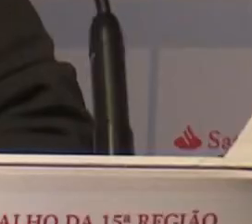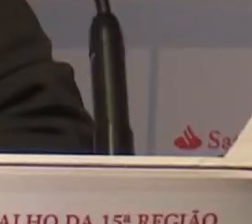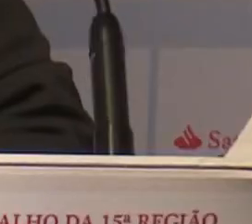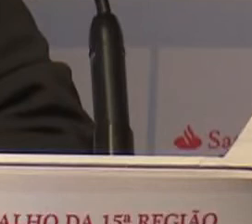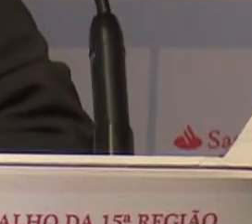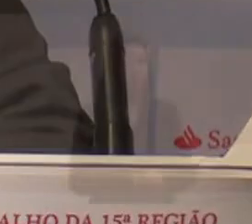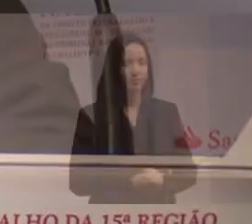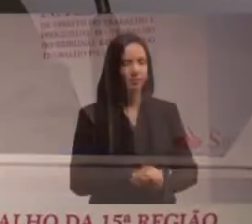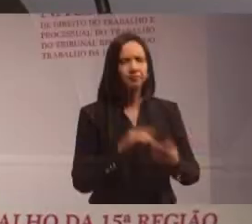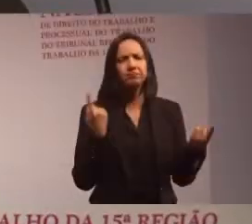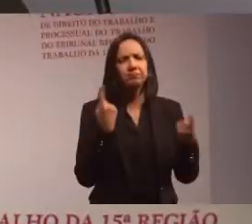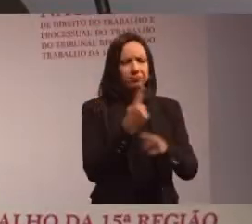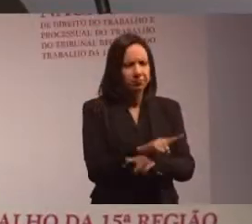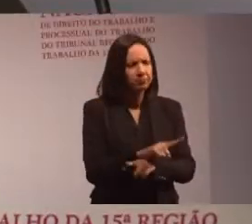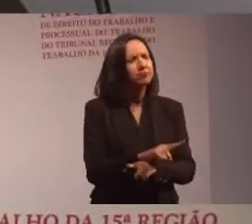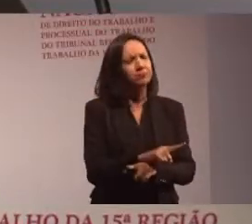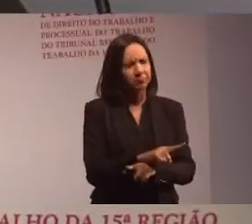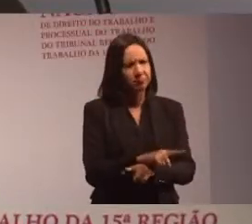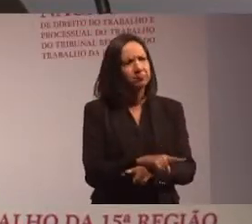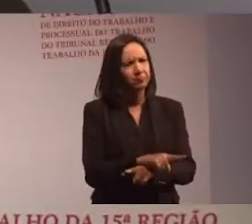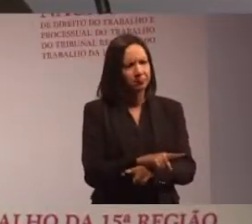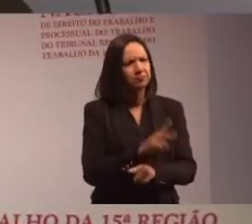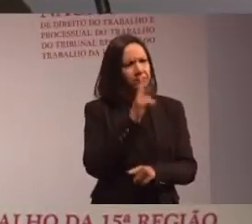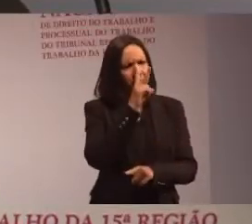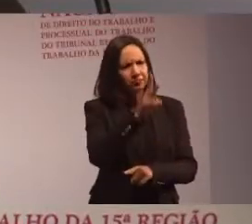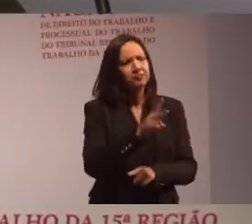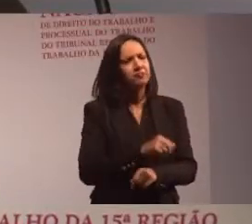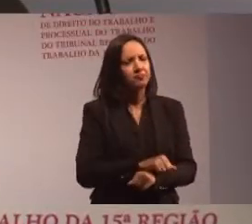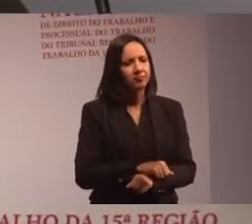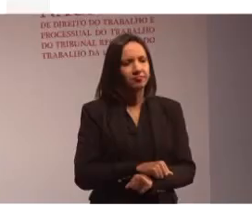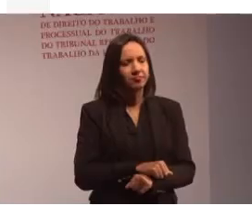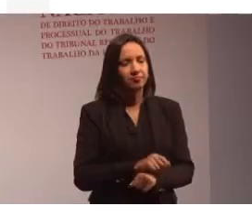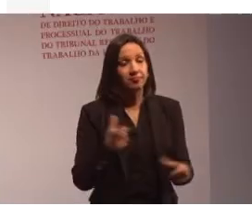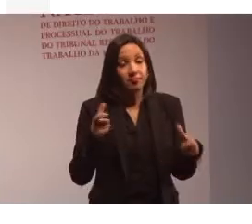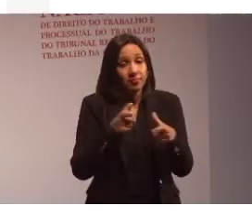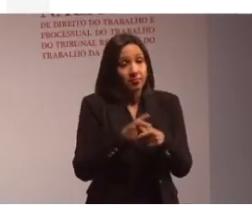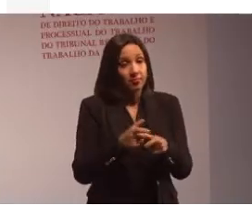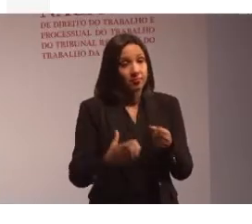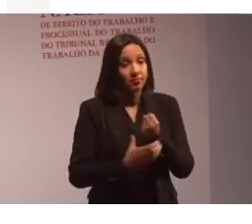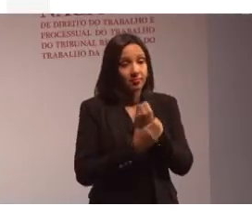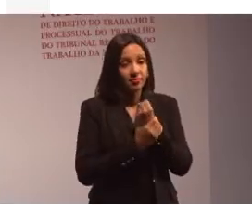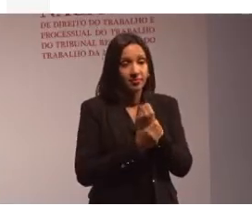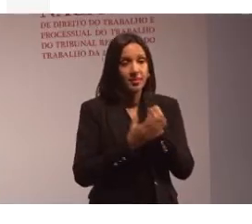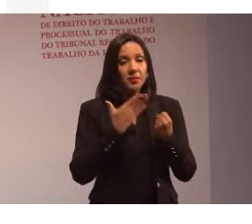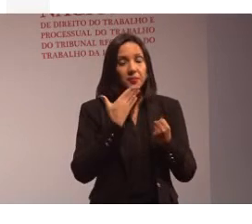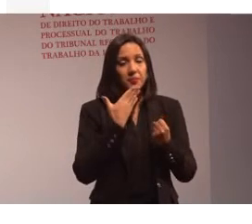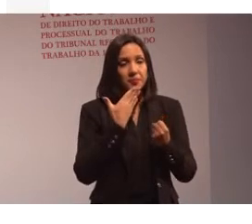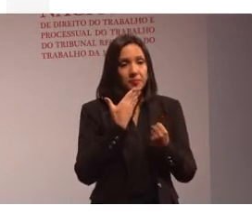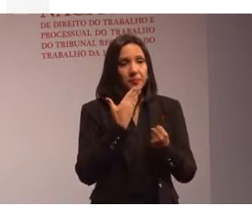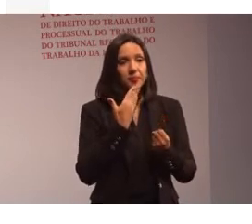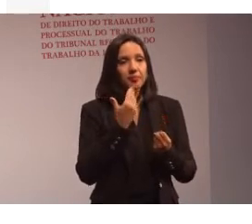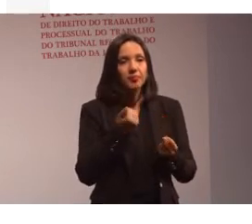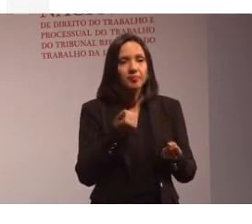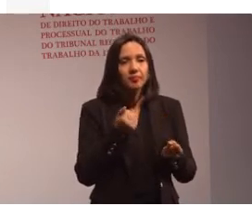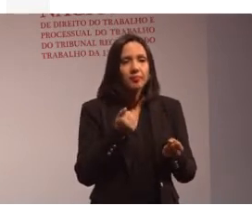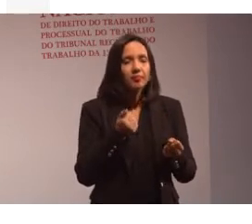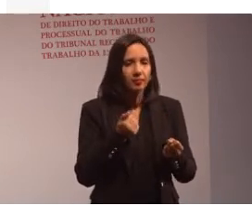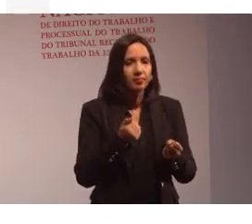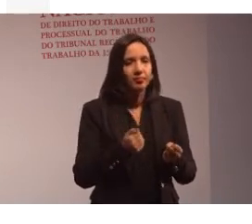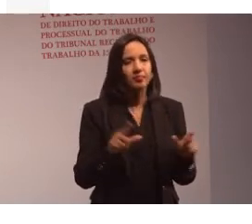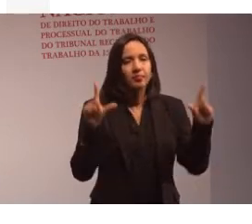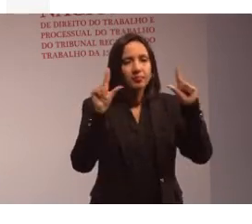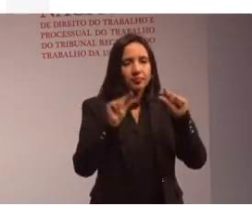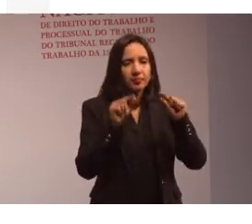E os desafios são muito maiores, né? A redução da segurança, uma menor visibilidade para o sistema